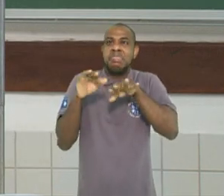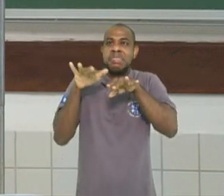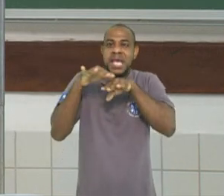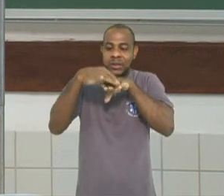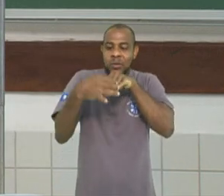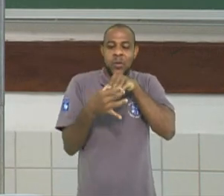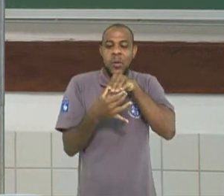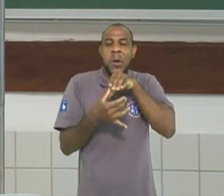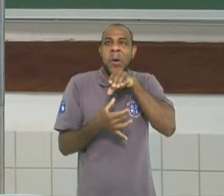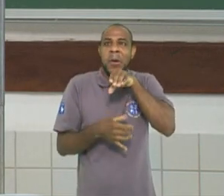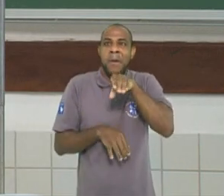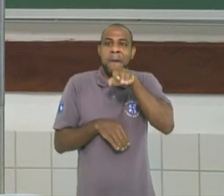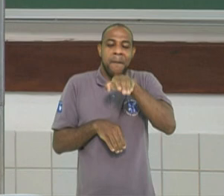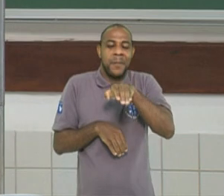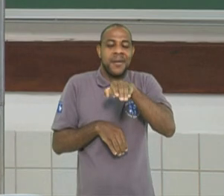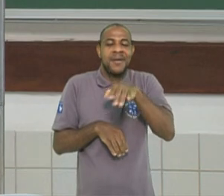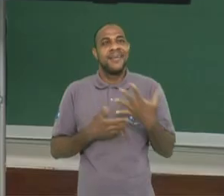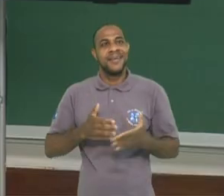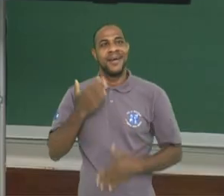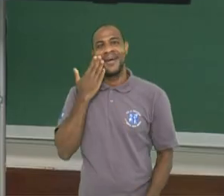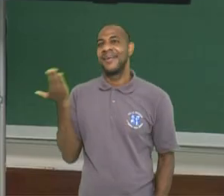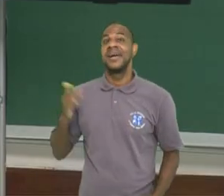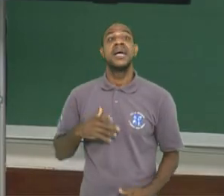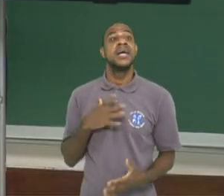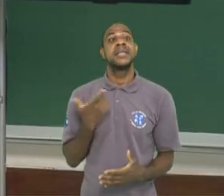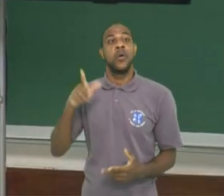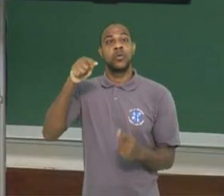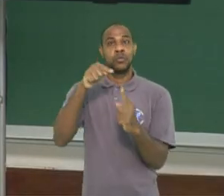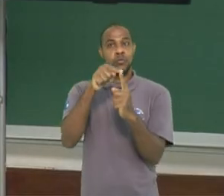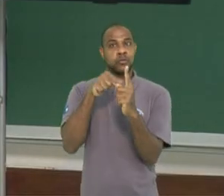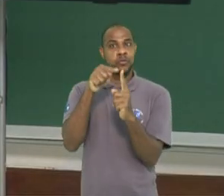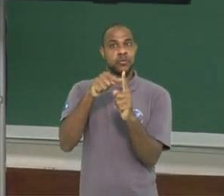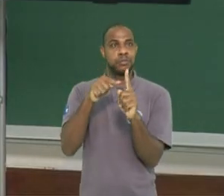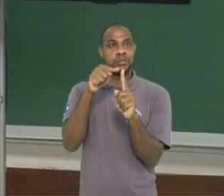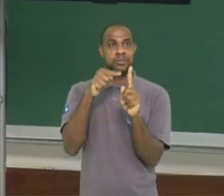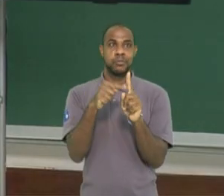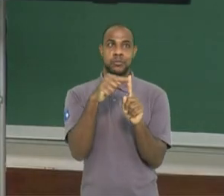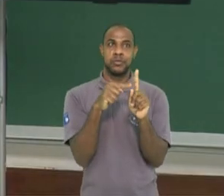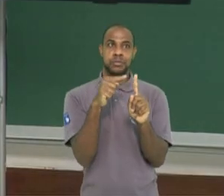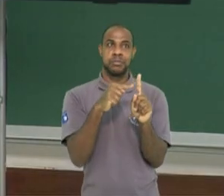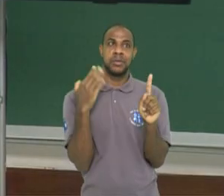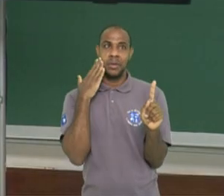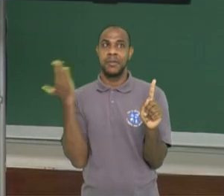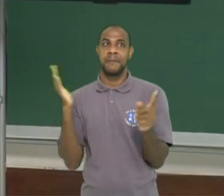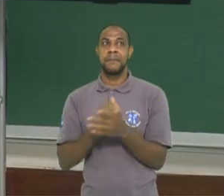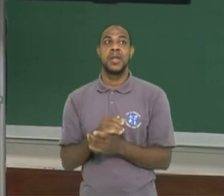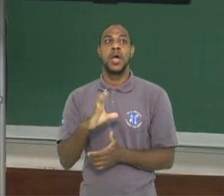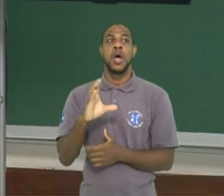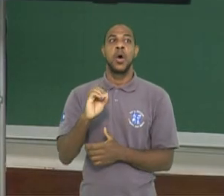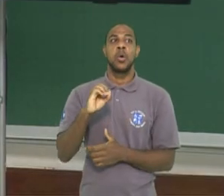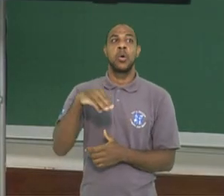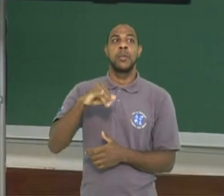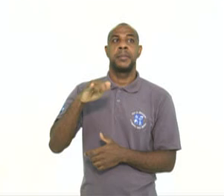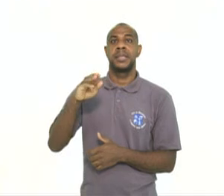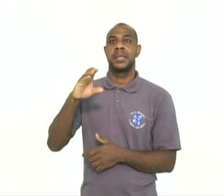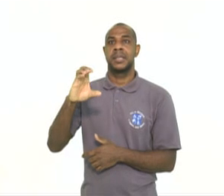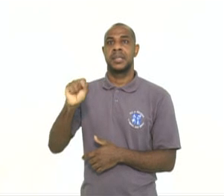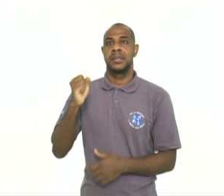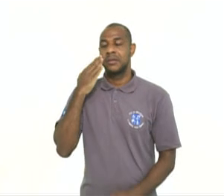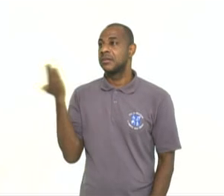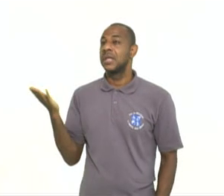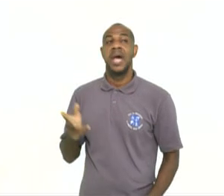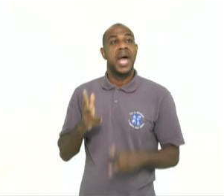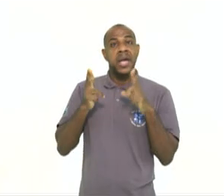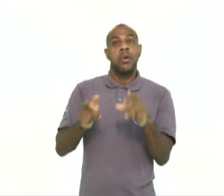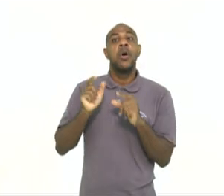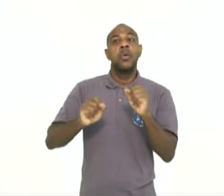legal eu adoro Turma da Mônica e a gente tem mais tipos aqui para ver Olha só vamos falar sobre esse comics aqui gente é o